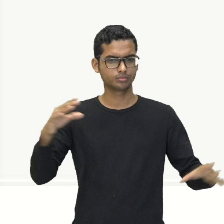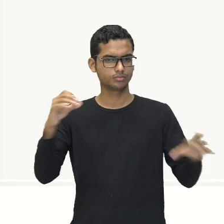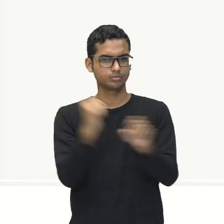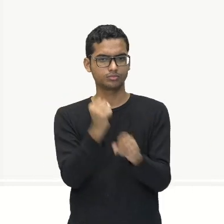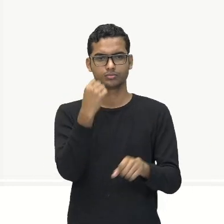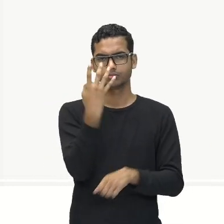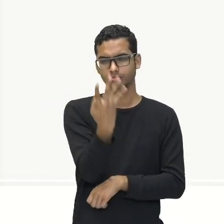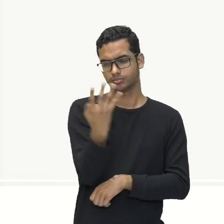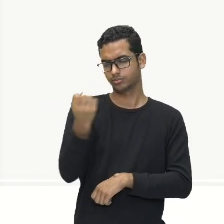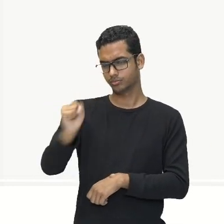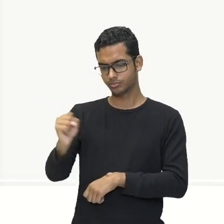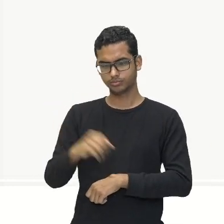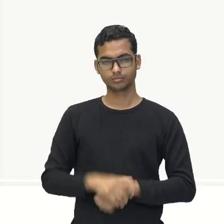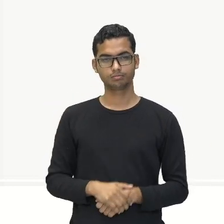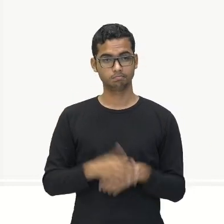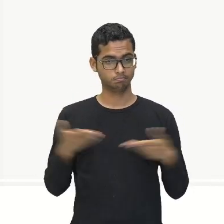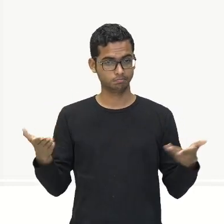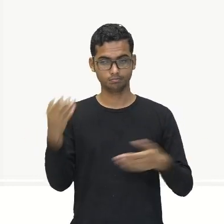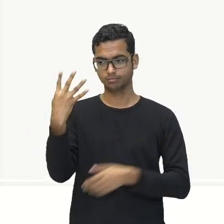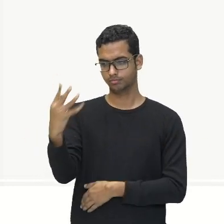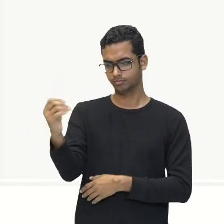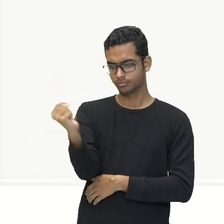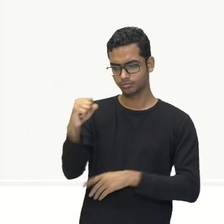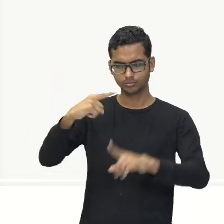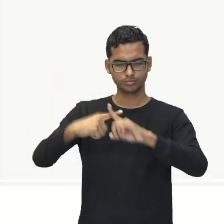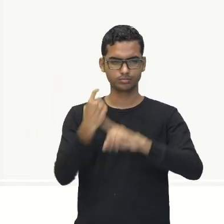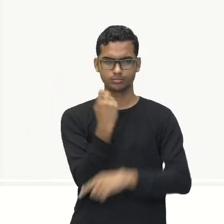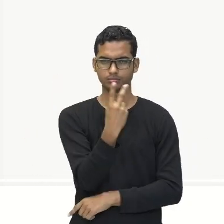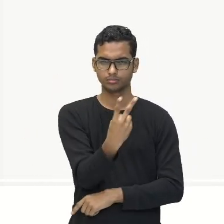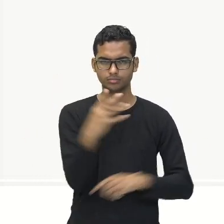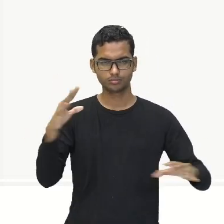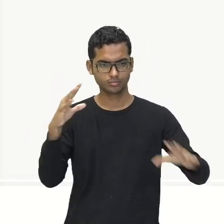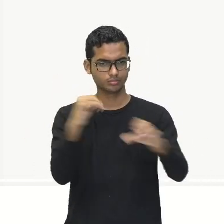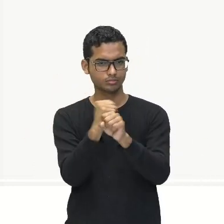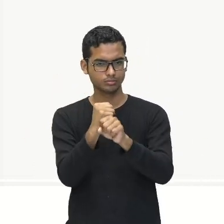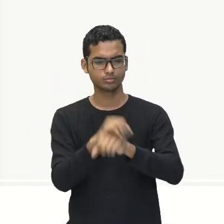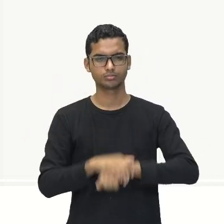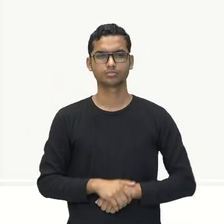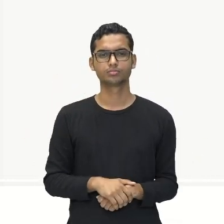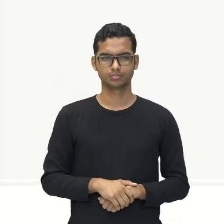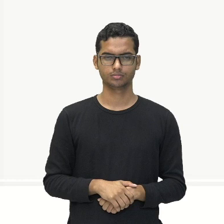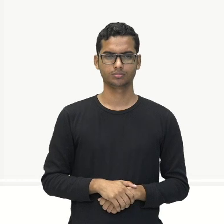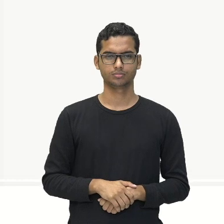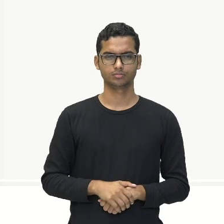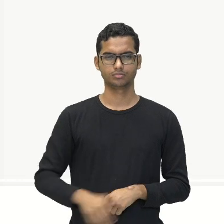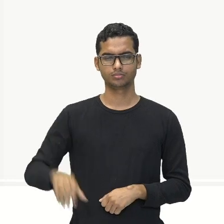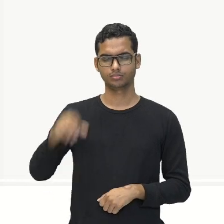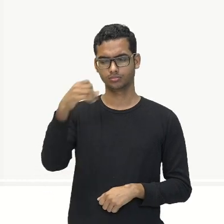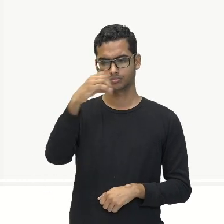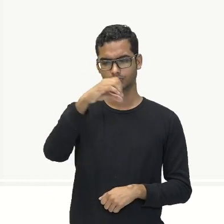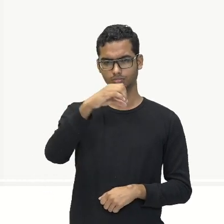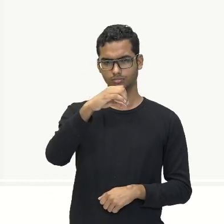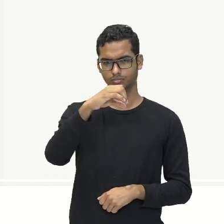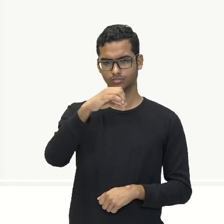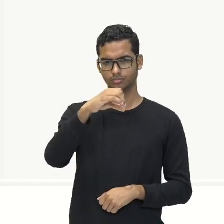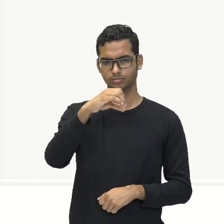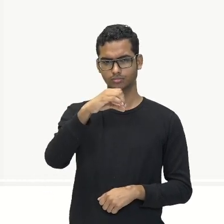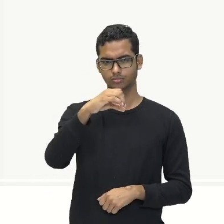24, 48. Próximo, 48 vezes 2,